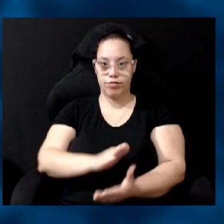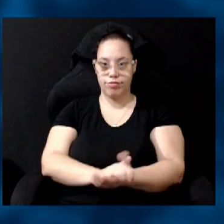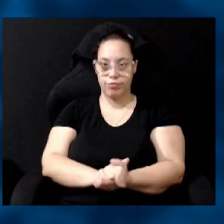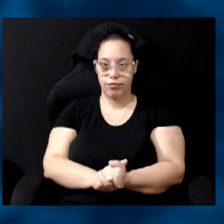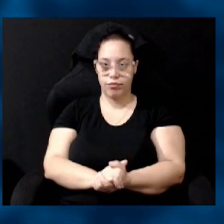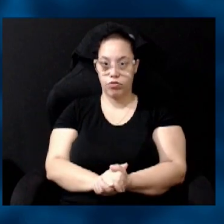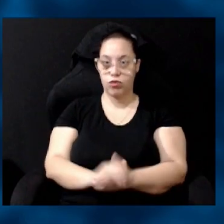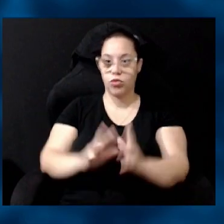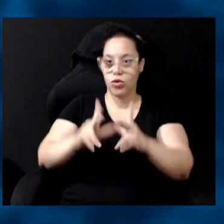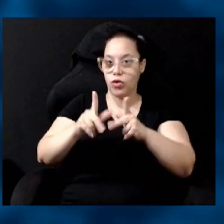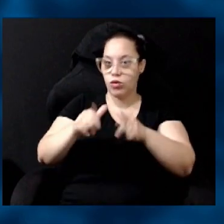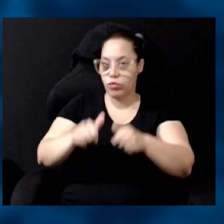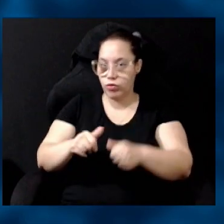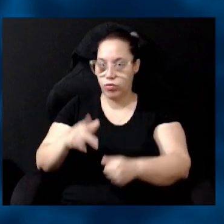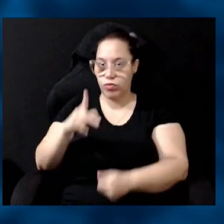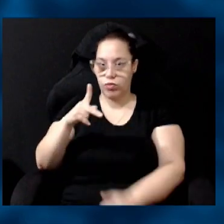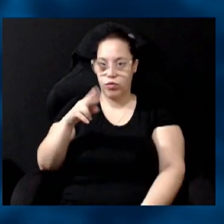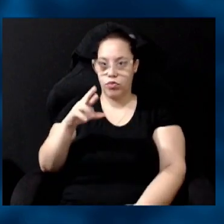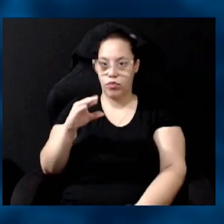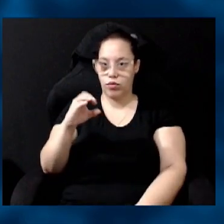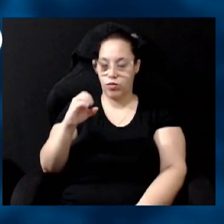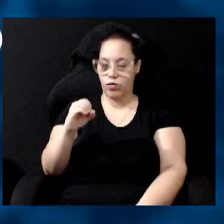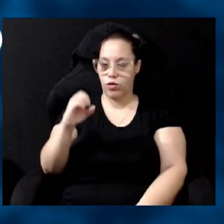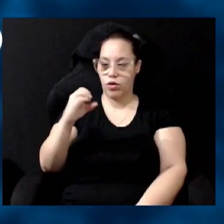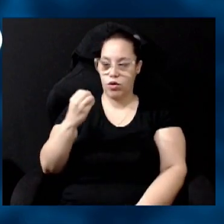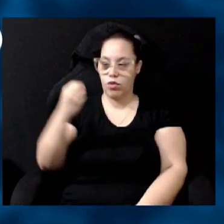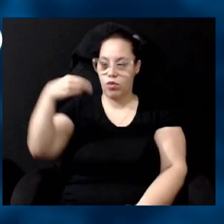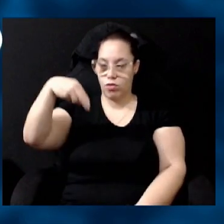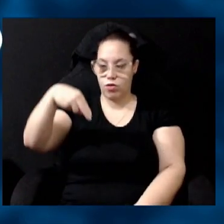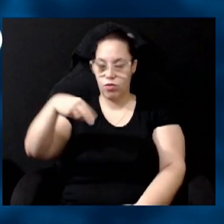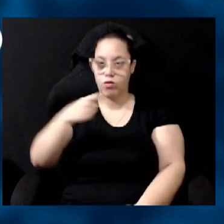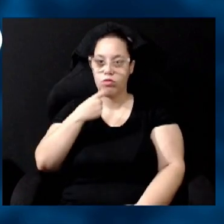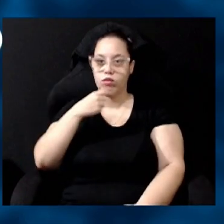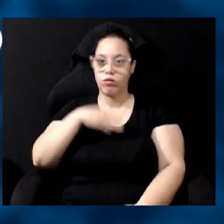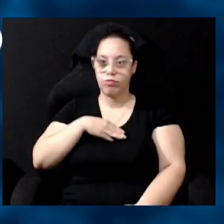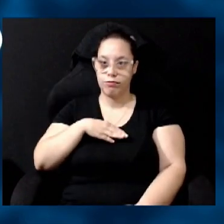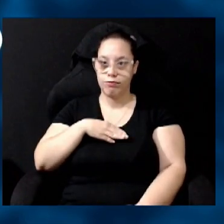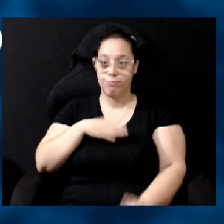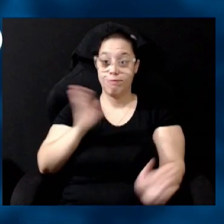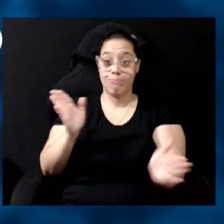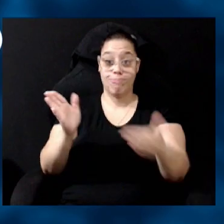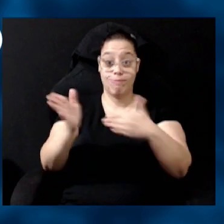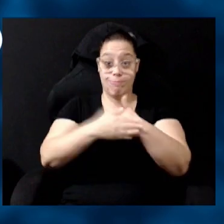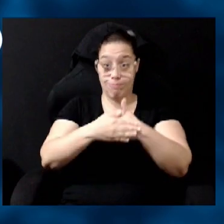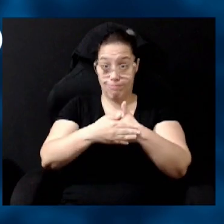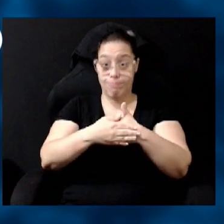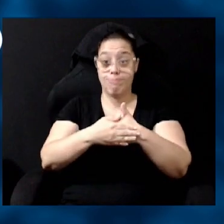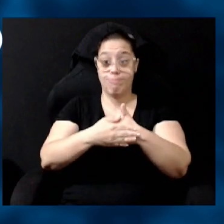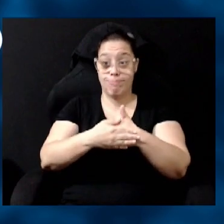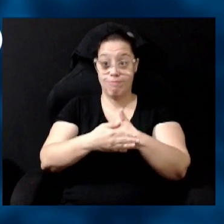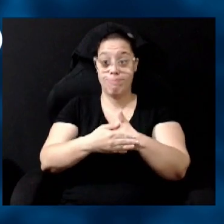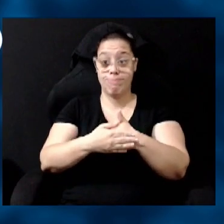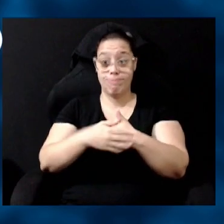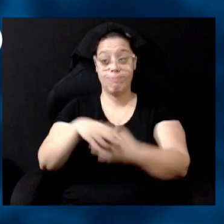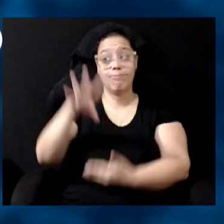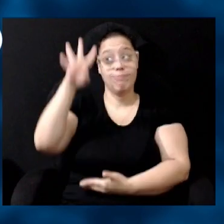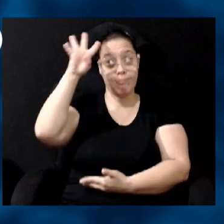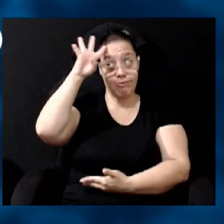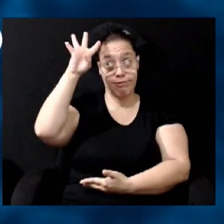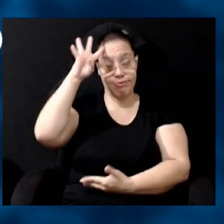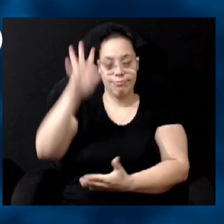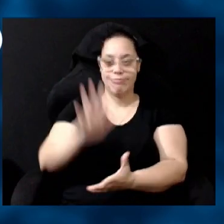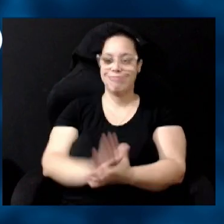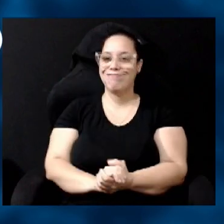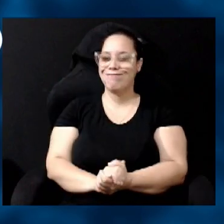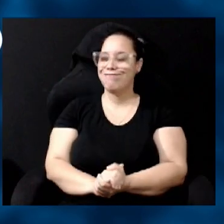os postos de atendimento do Procon Campinas vão permanecer fechados nesta quarta-feira.